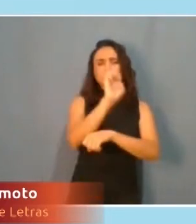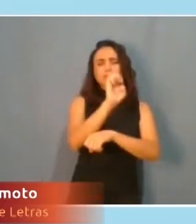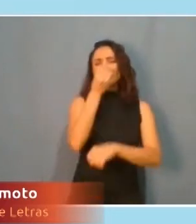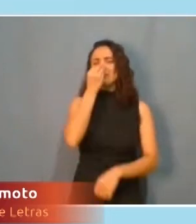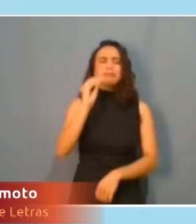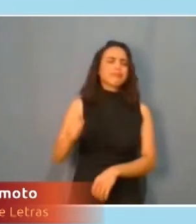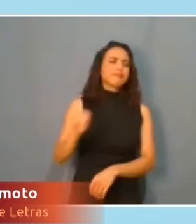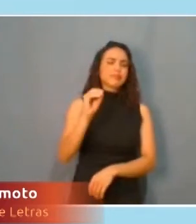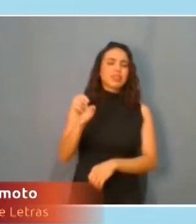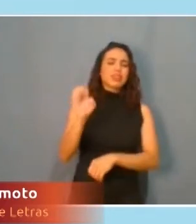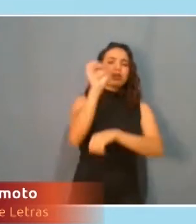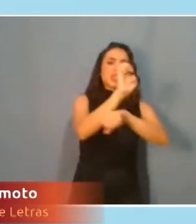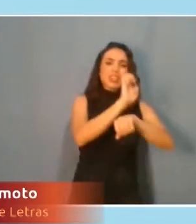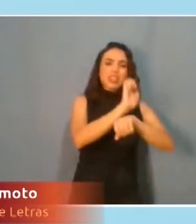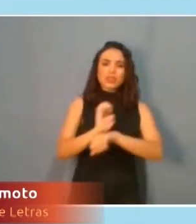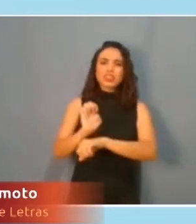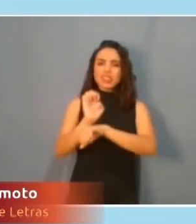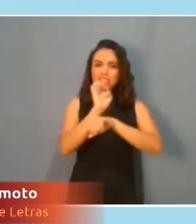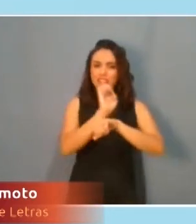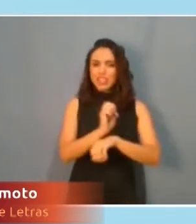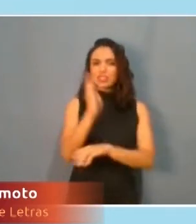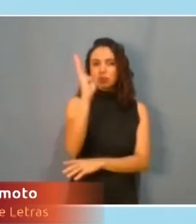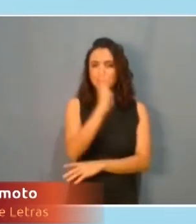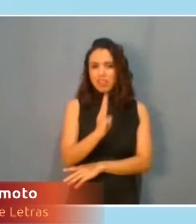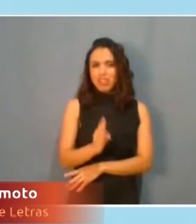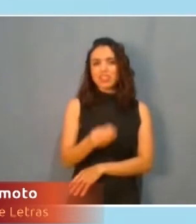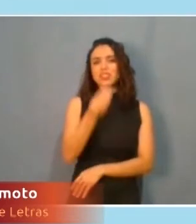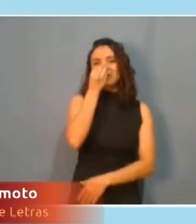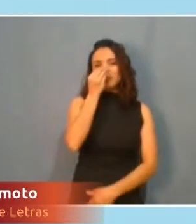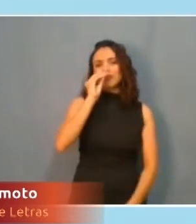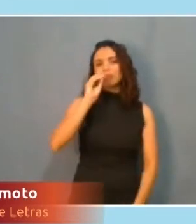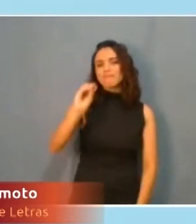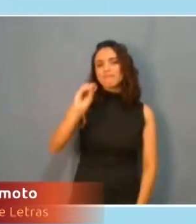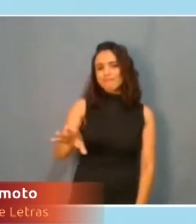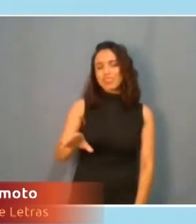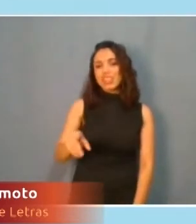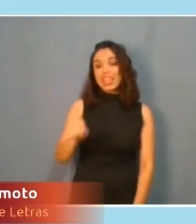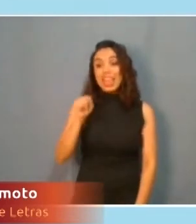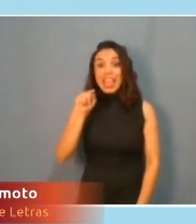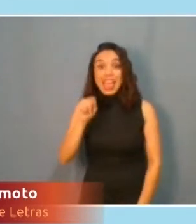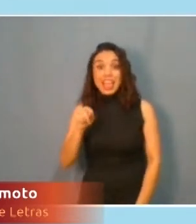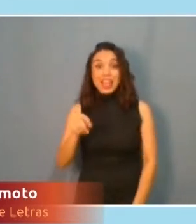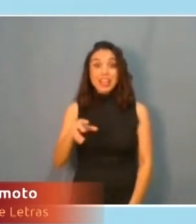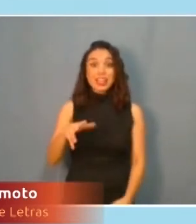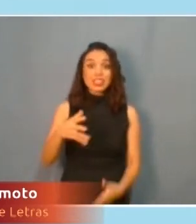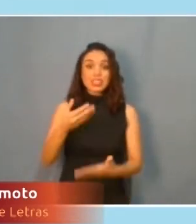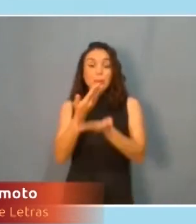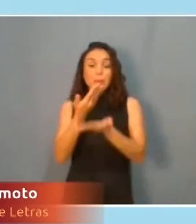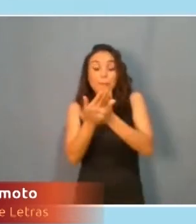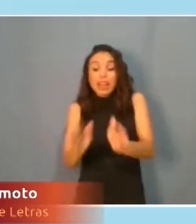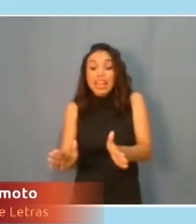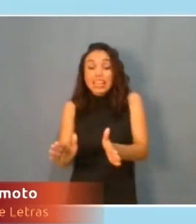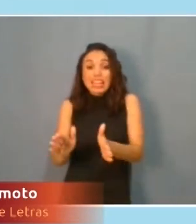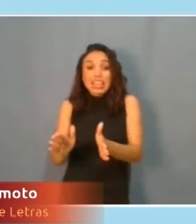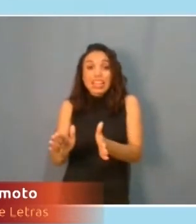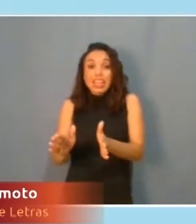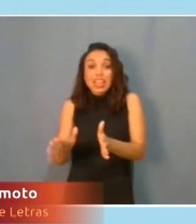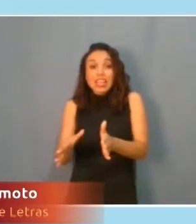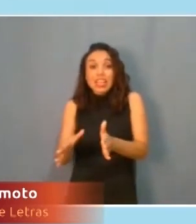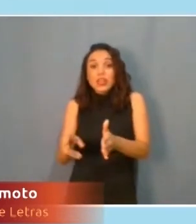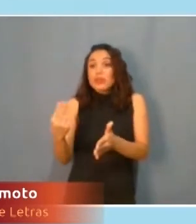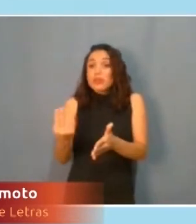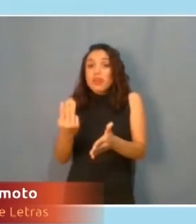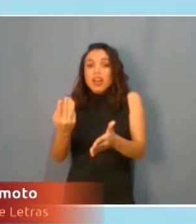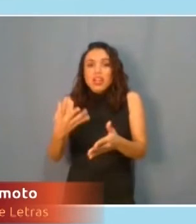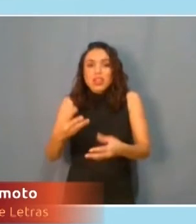não conseguem se alimentar adequadamente, porque estão perdendo seus valores culturais e, sobretudo, suas terras, né? Que é isso que é o marco temporal, é isso,